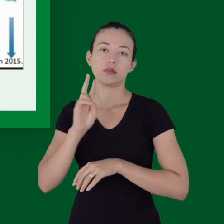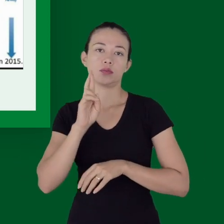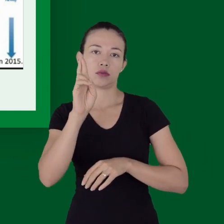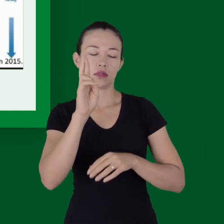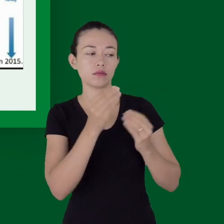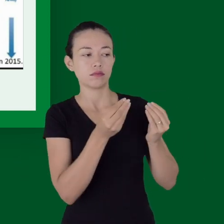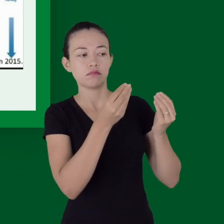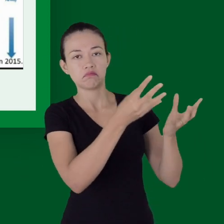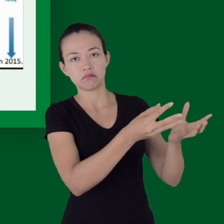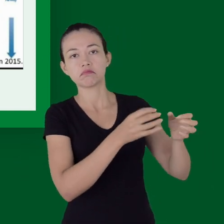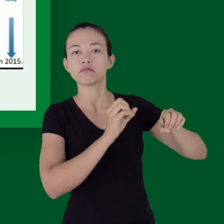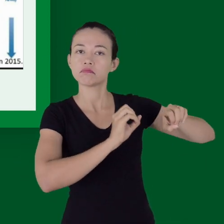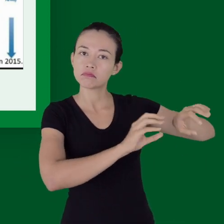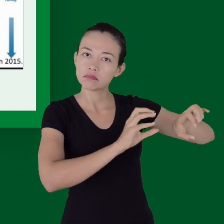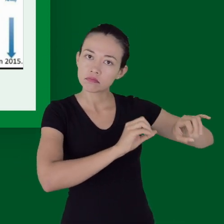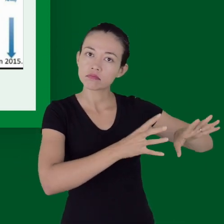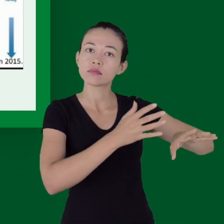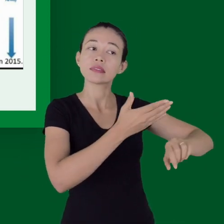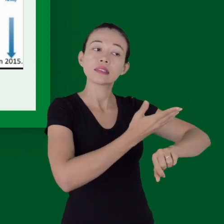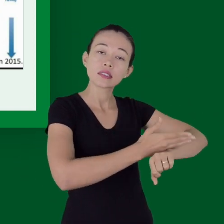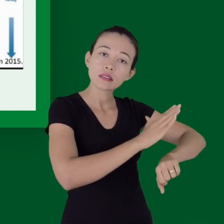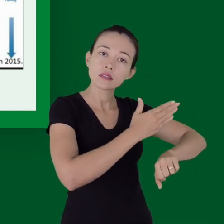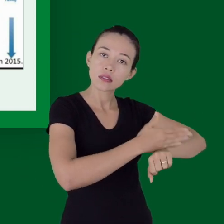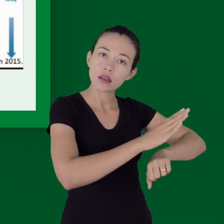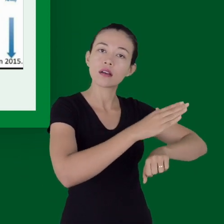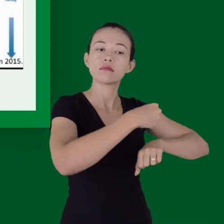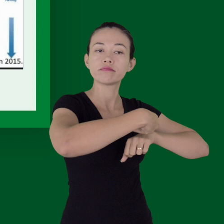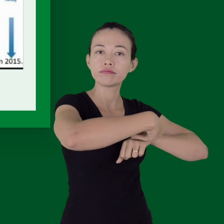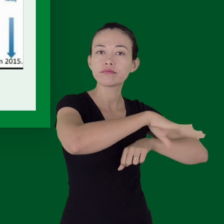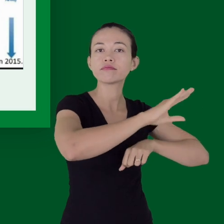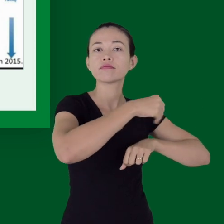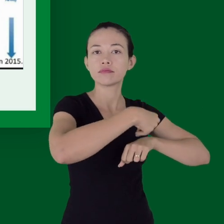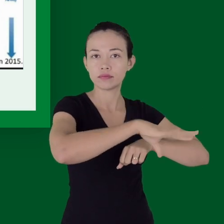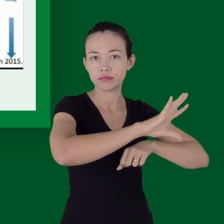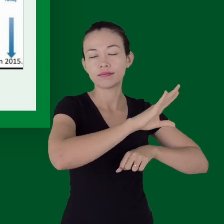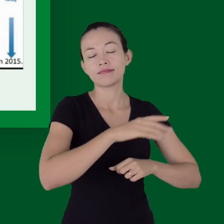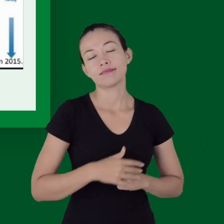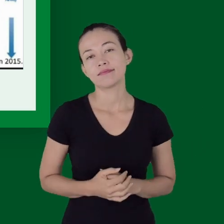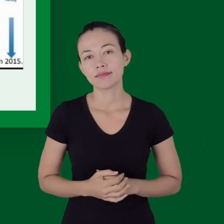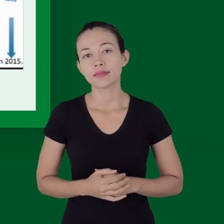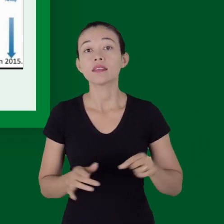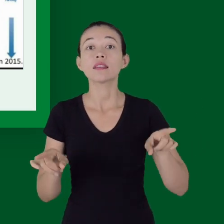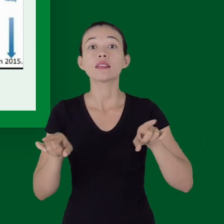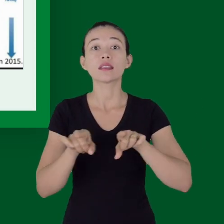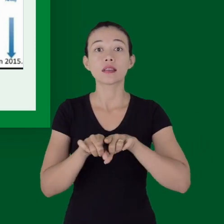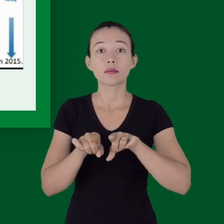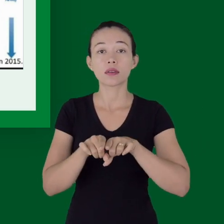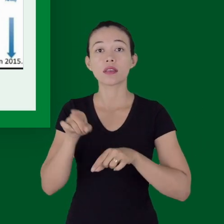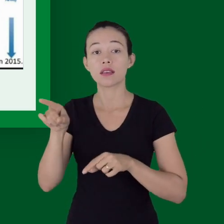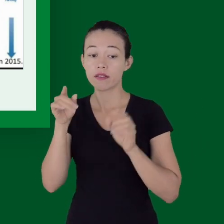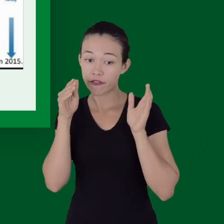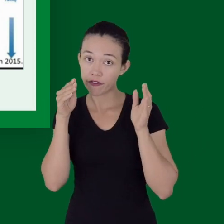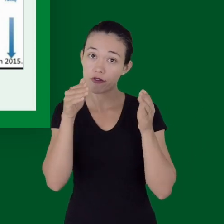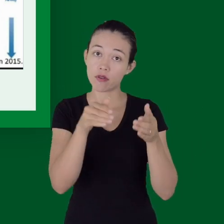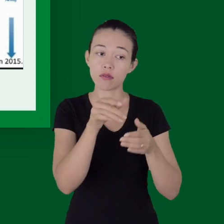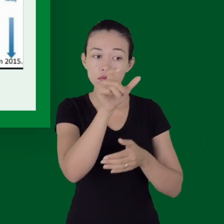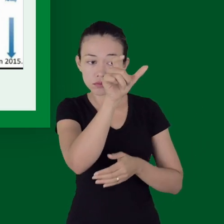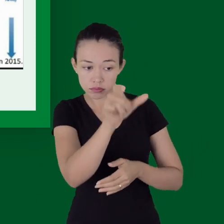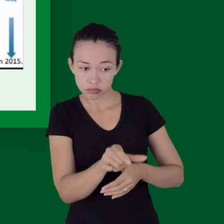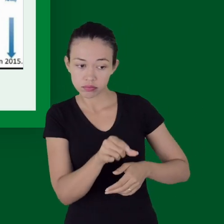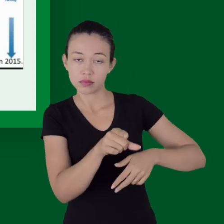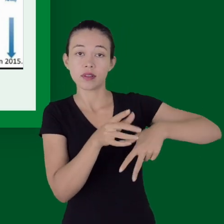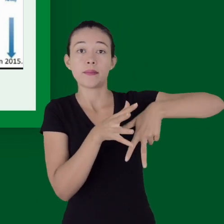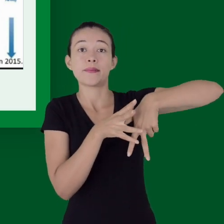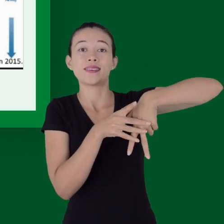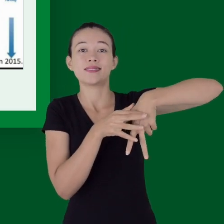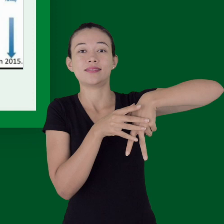treina e orienta, ele facilita o entendimento e ele vai concentrar no tratamento abrangente do paciente. Isso